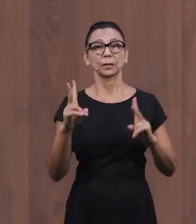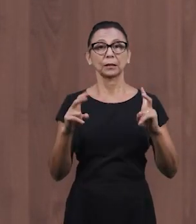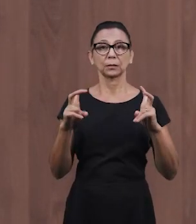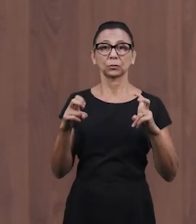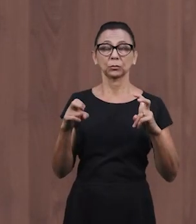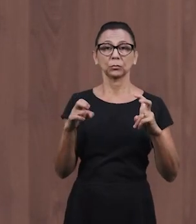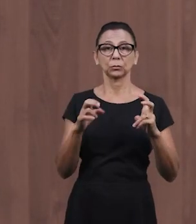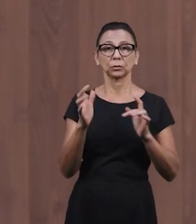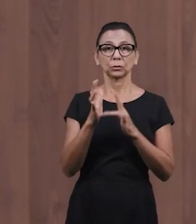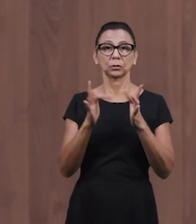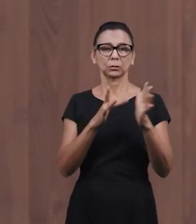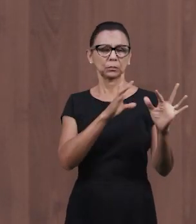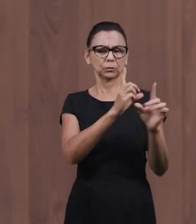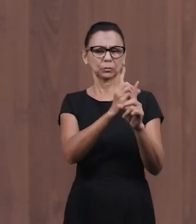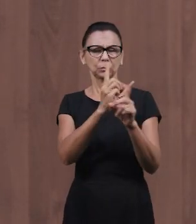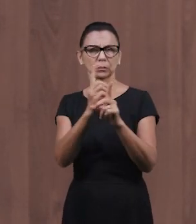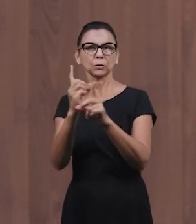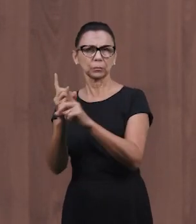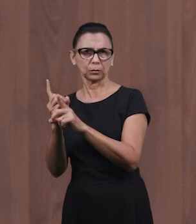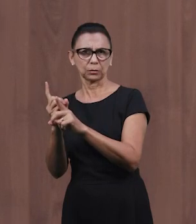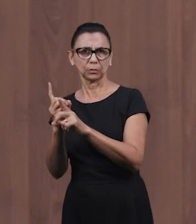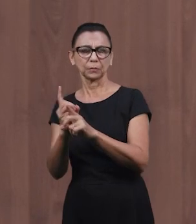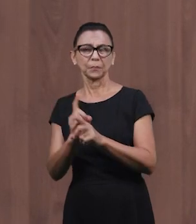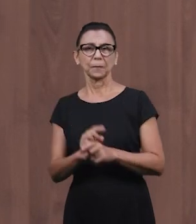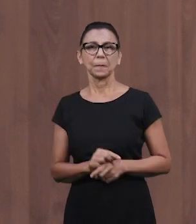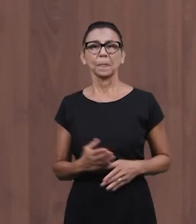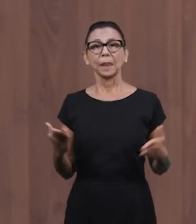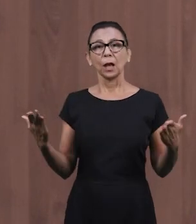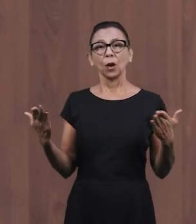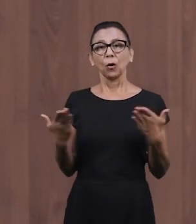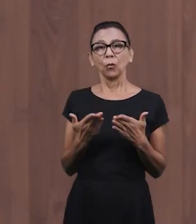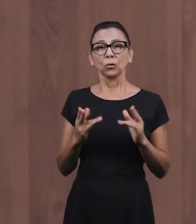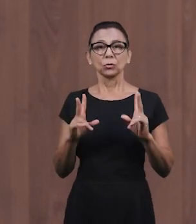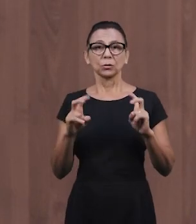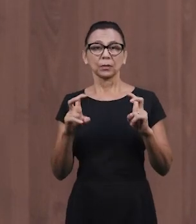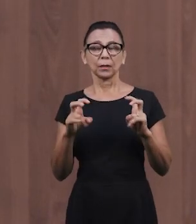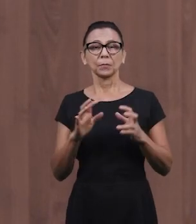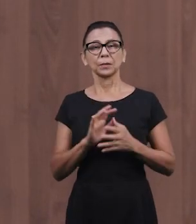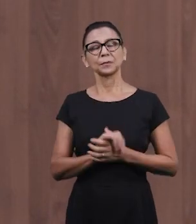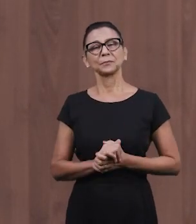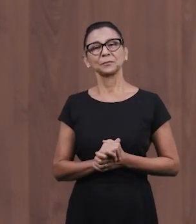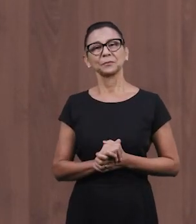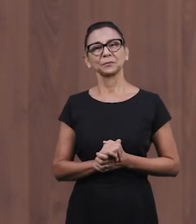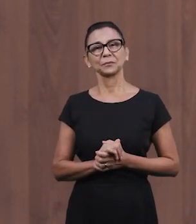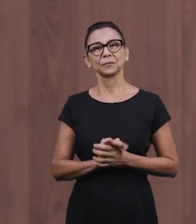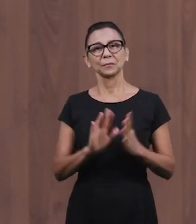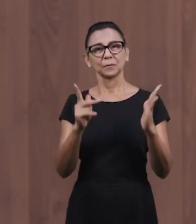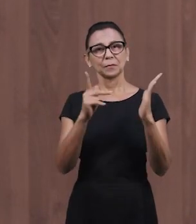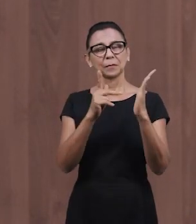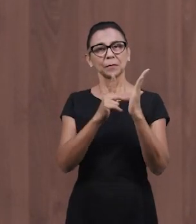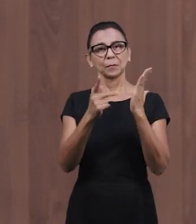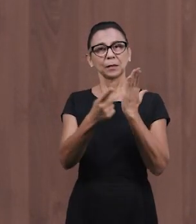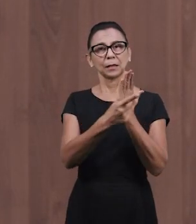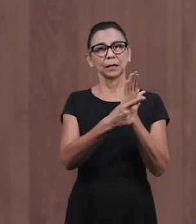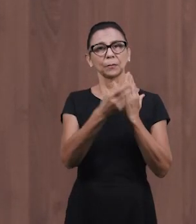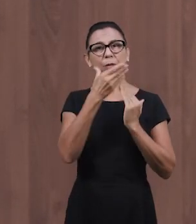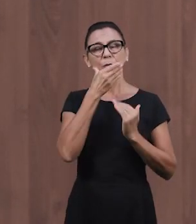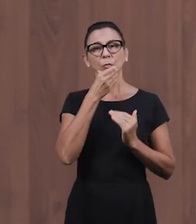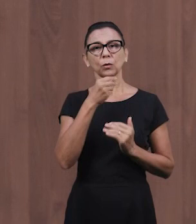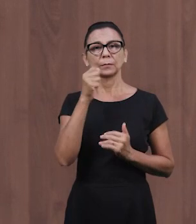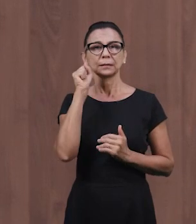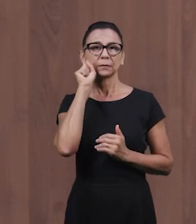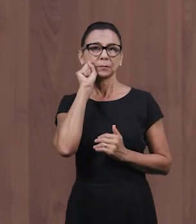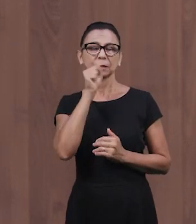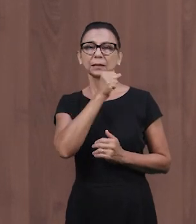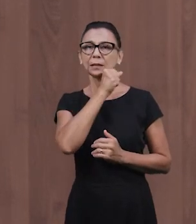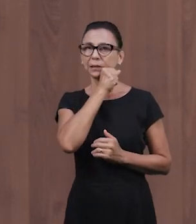Jesus e desta vez falaremos sobre o encontro do Senhor Jesus na parábola do bom samaritano, ou seja,